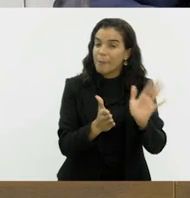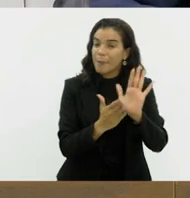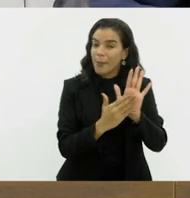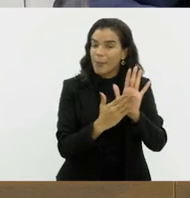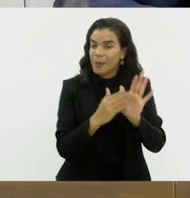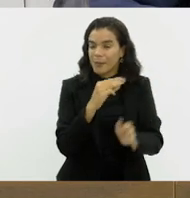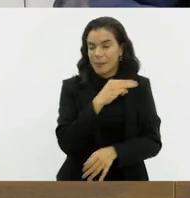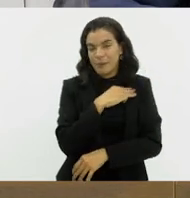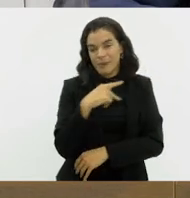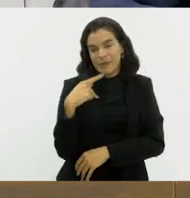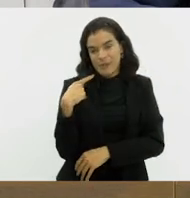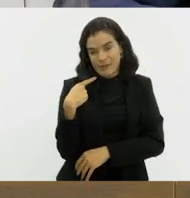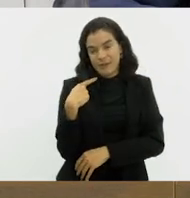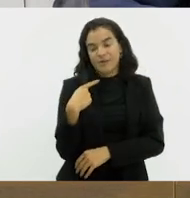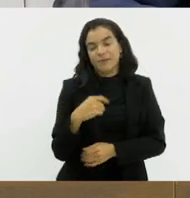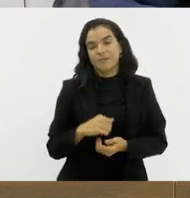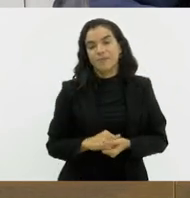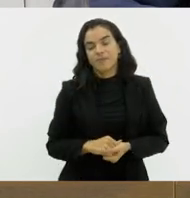Ministério Público